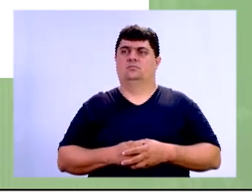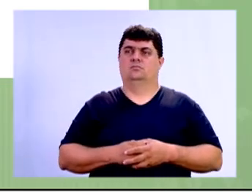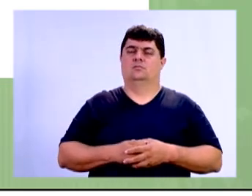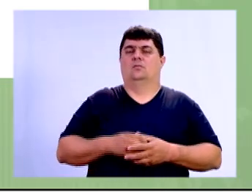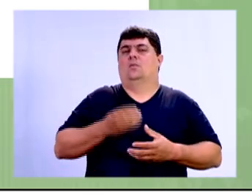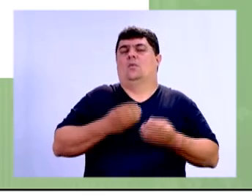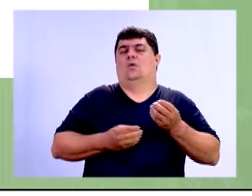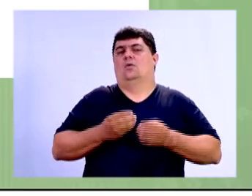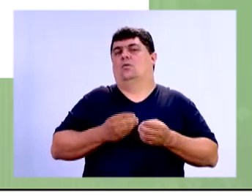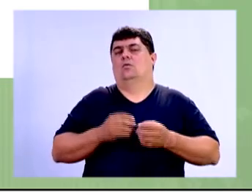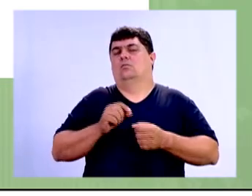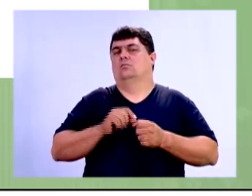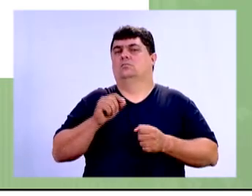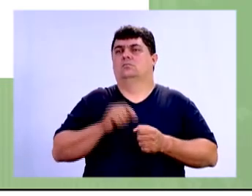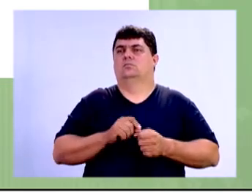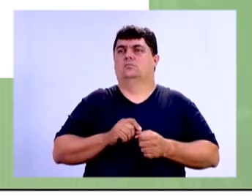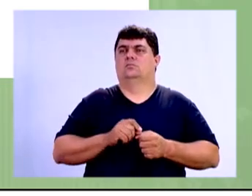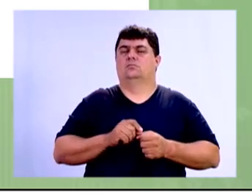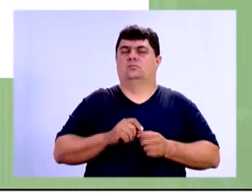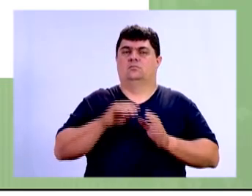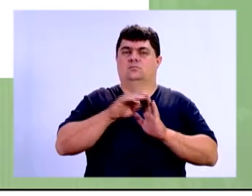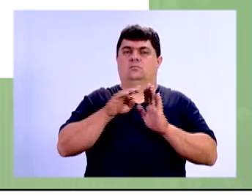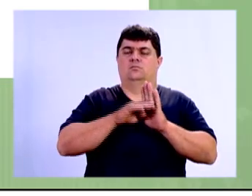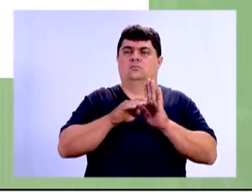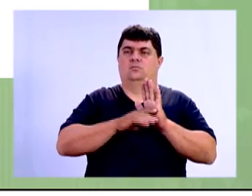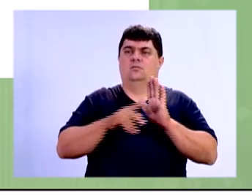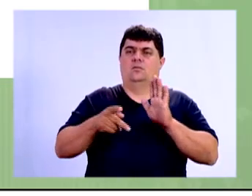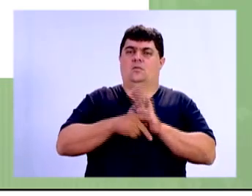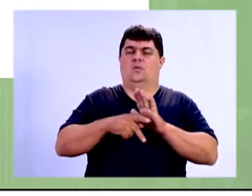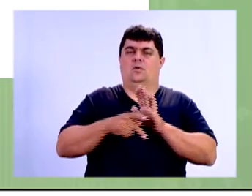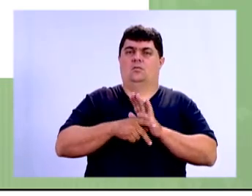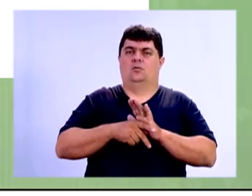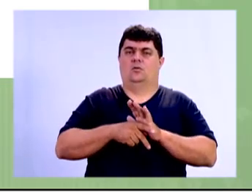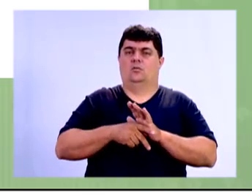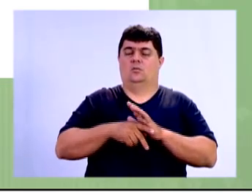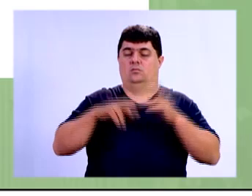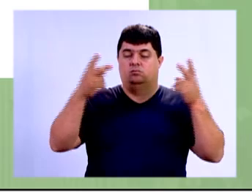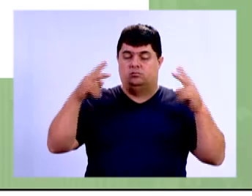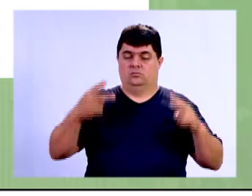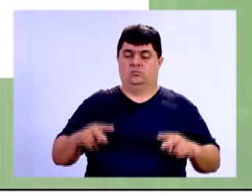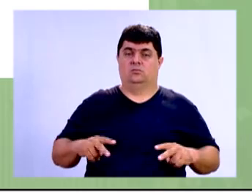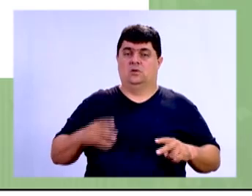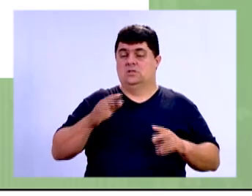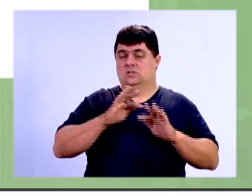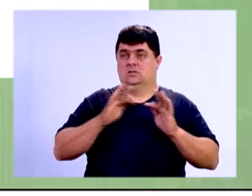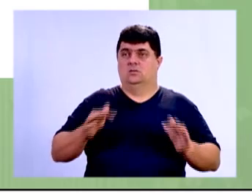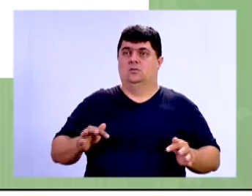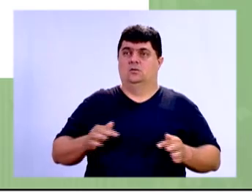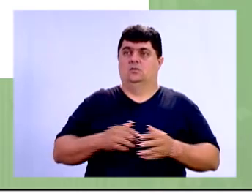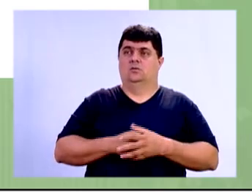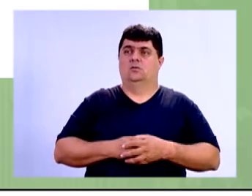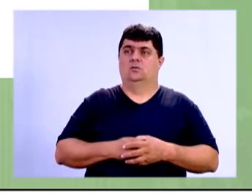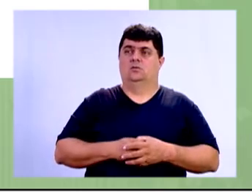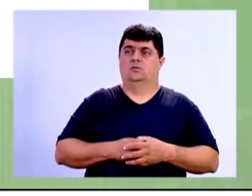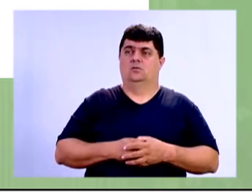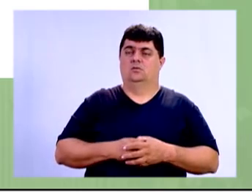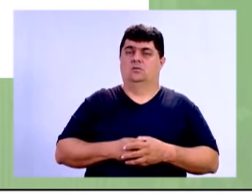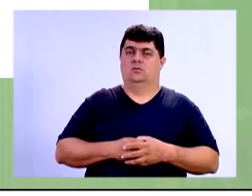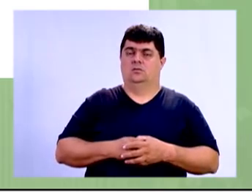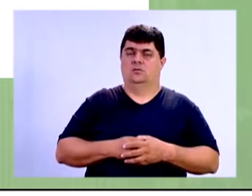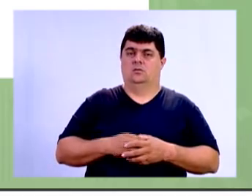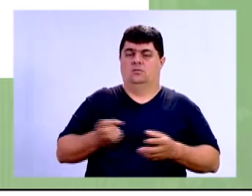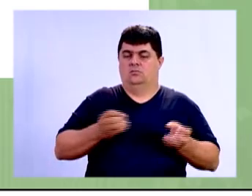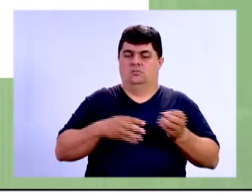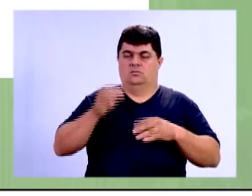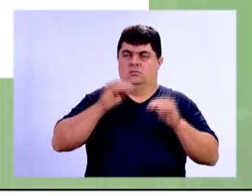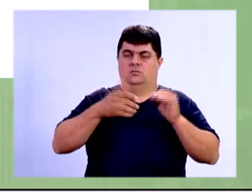Como é que eu faria, então, um programa para trabalhar com vetores? Olha aqui, gente, um programa bem simples. Eu crio meu vetor aqui de notas,